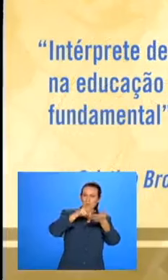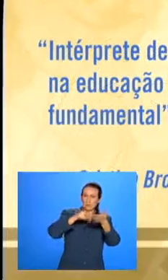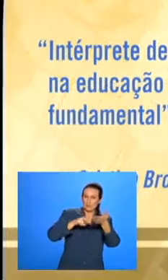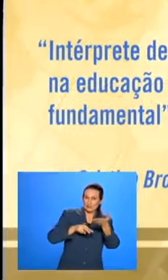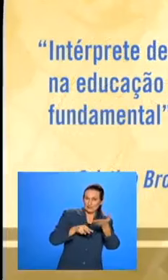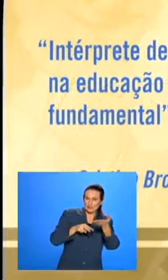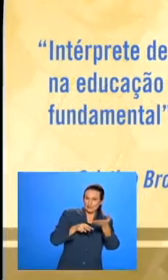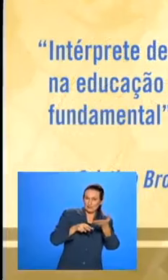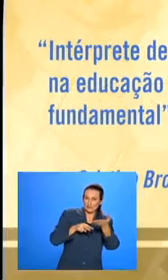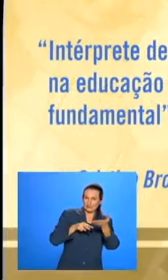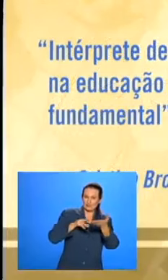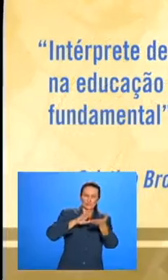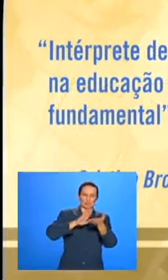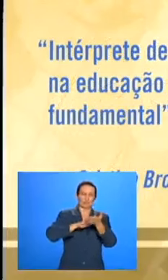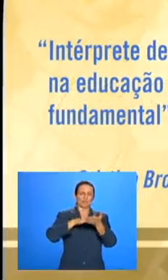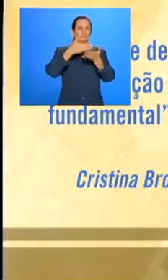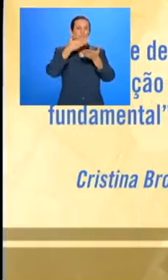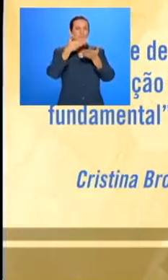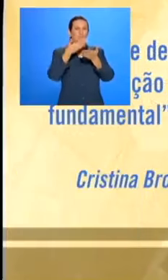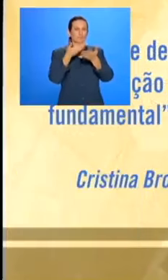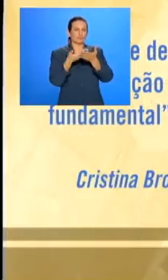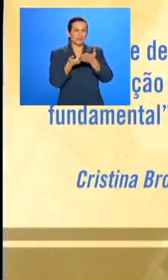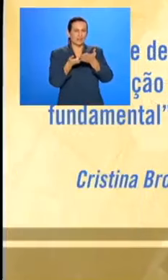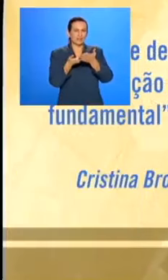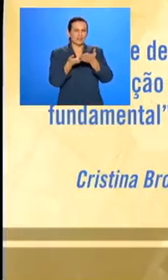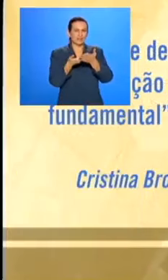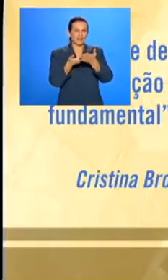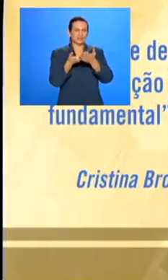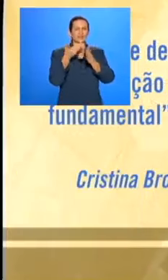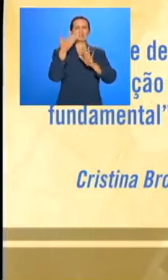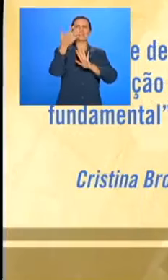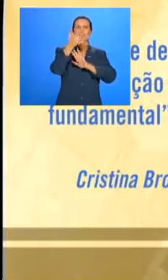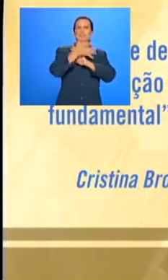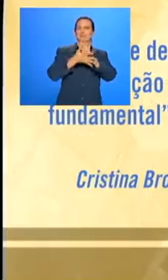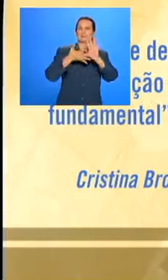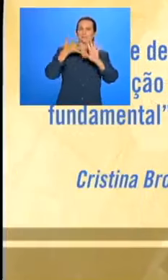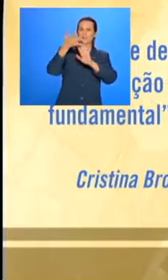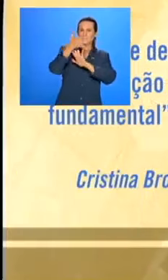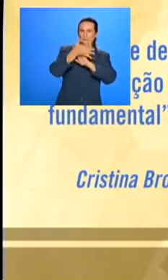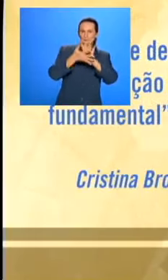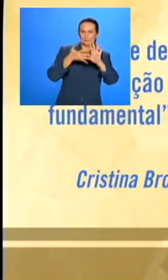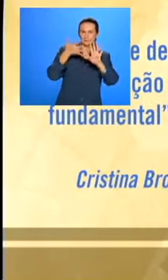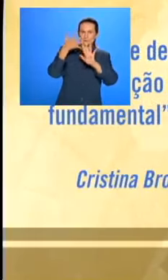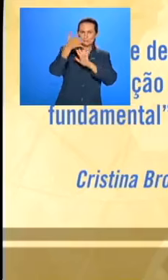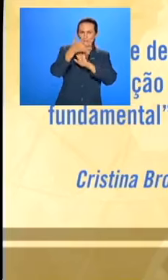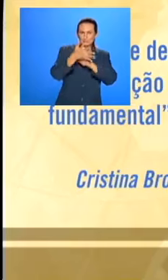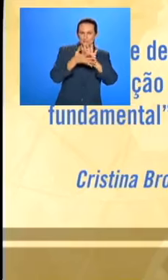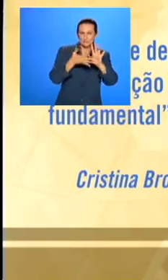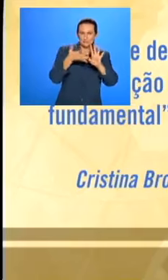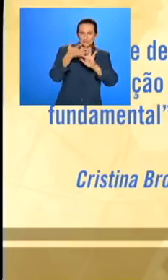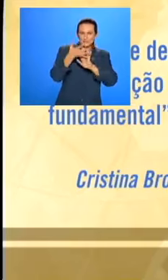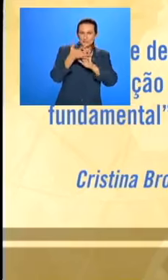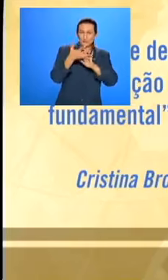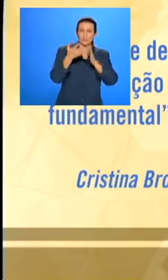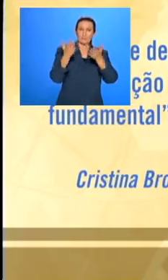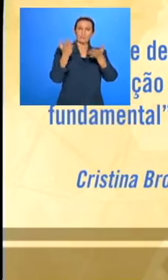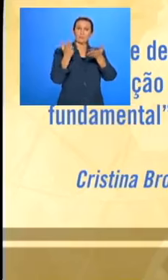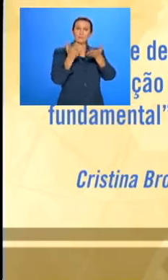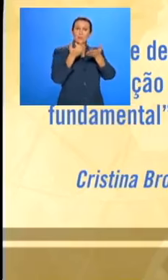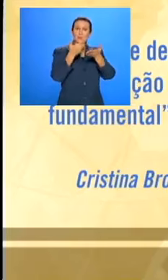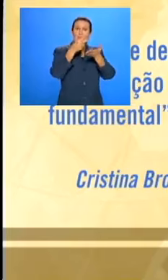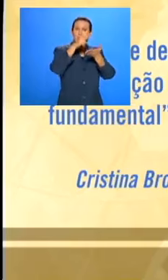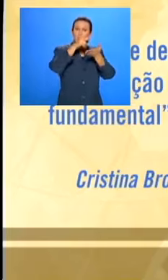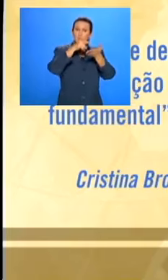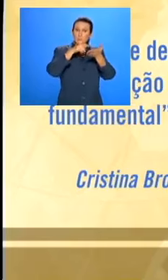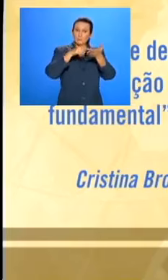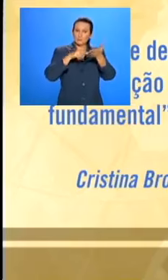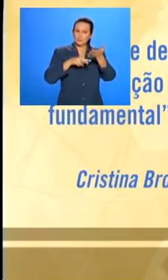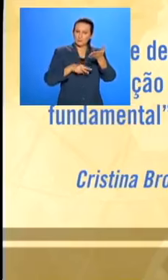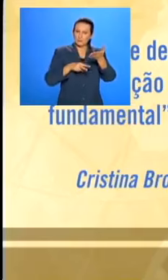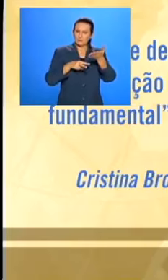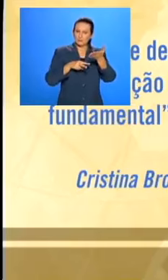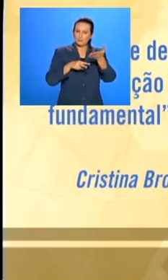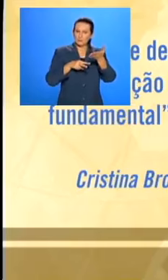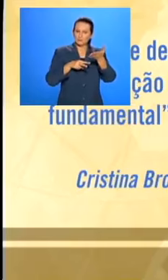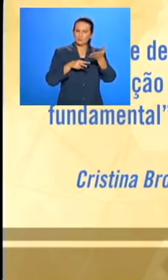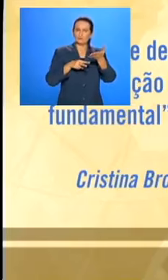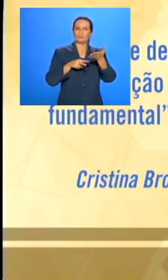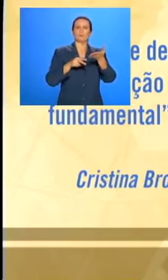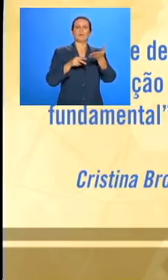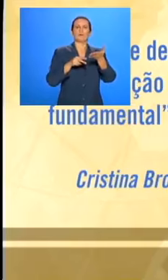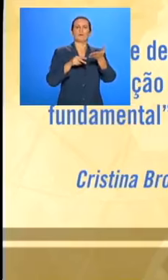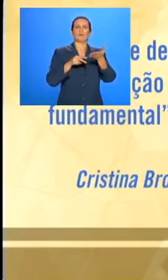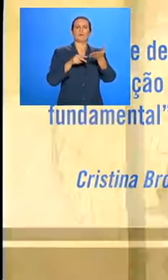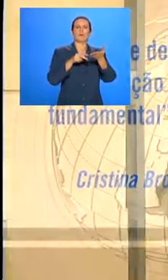educação infantil e no ensino fundamental, de Cristina Broglia Feitosa Lacerda, da editora